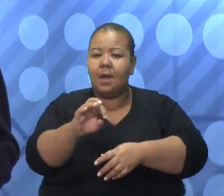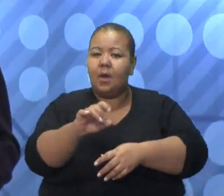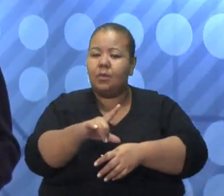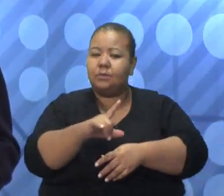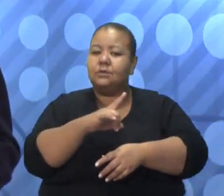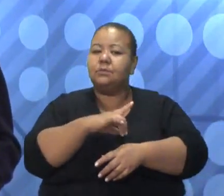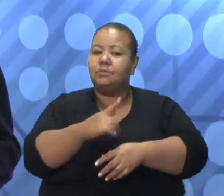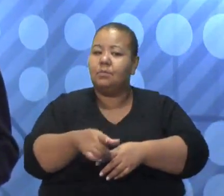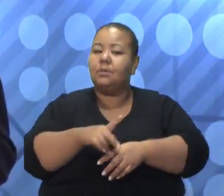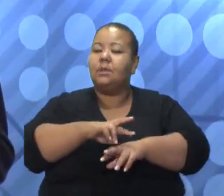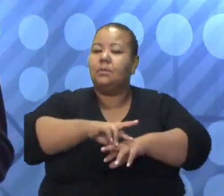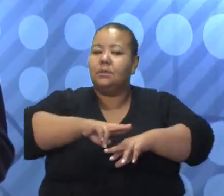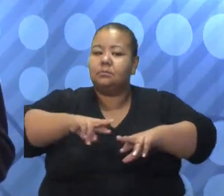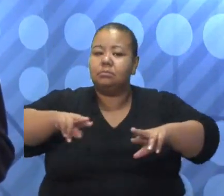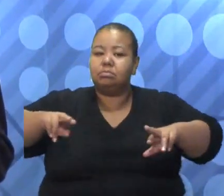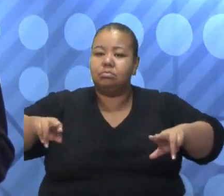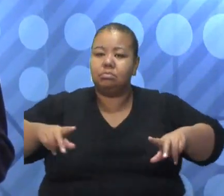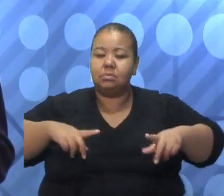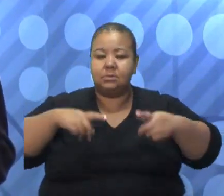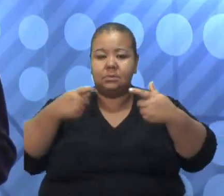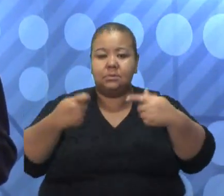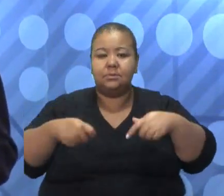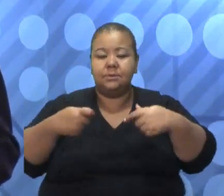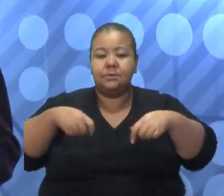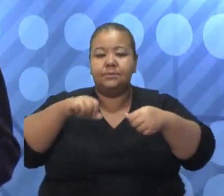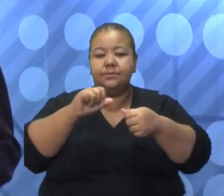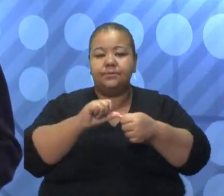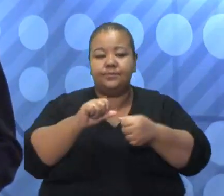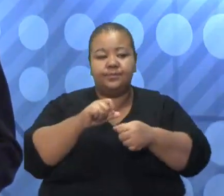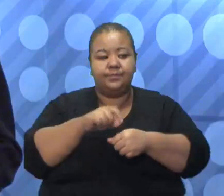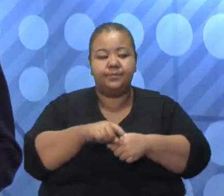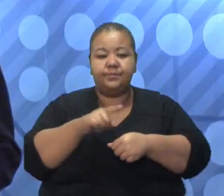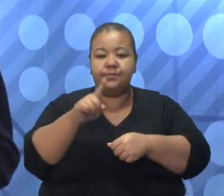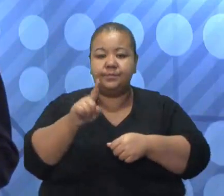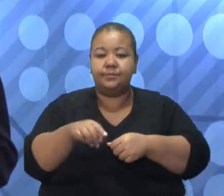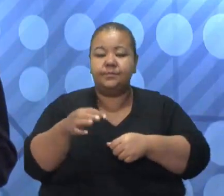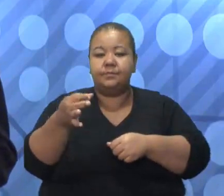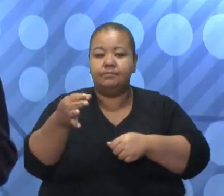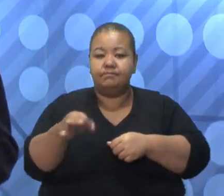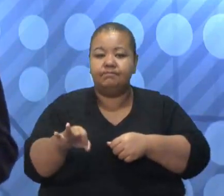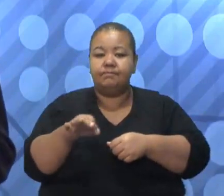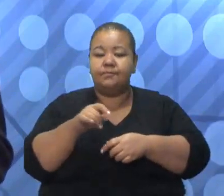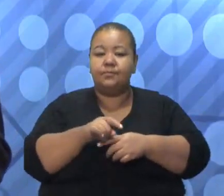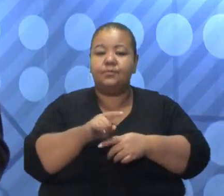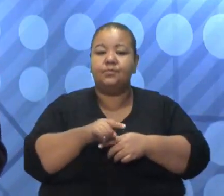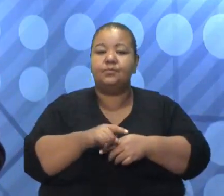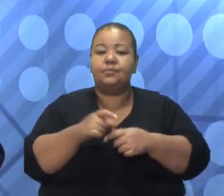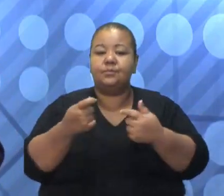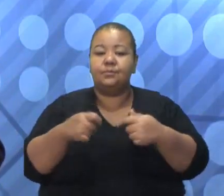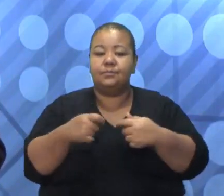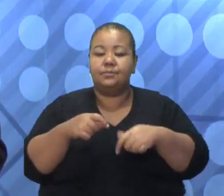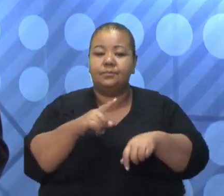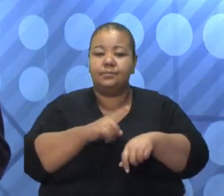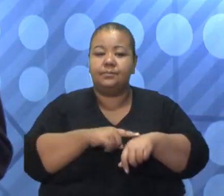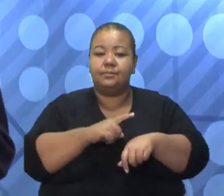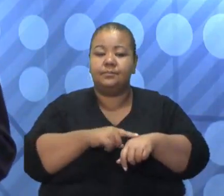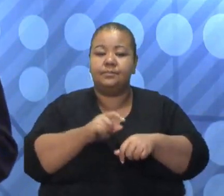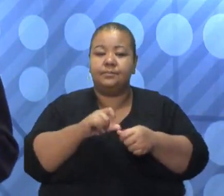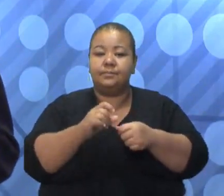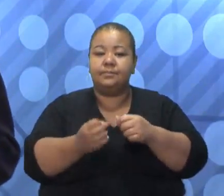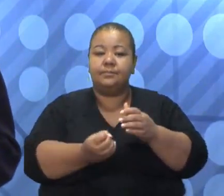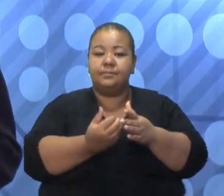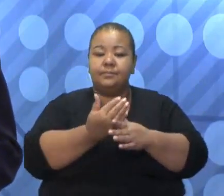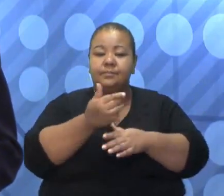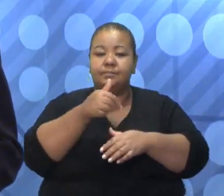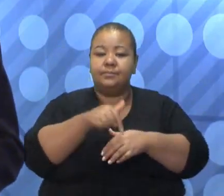processo eu preciso fazer para que o layout tenha necessariamente o olhar correto ou a precisão que eu preciso na hora da elaboração da